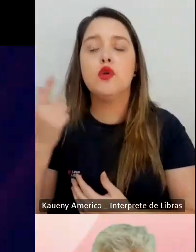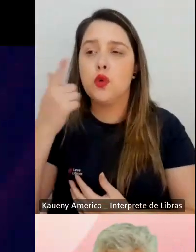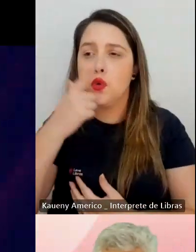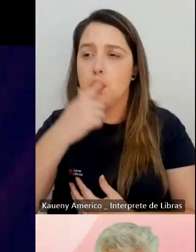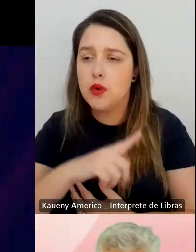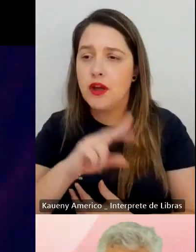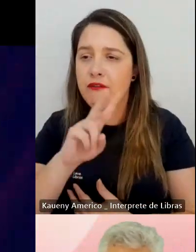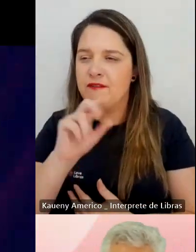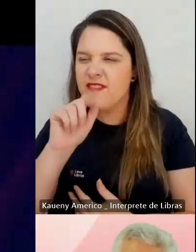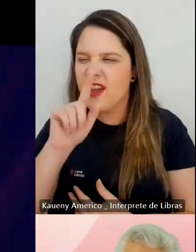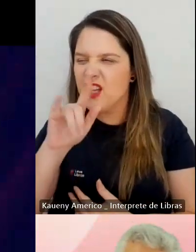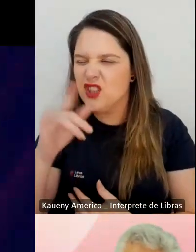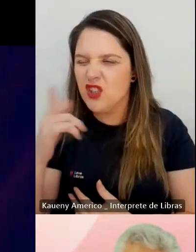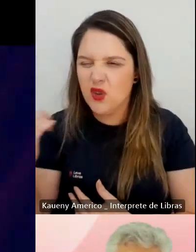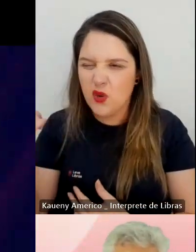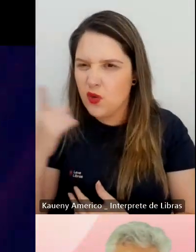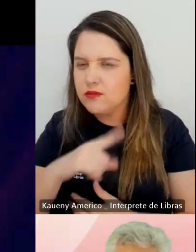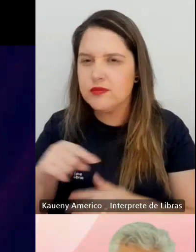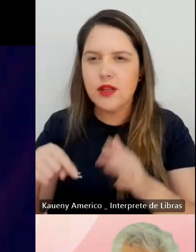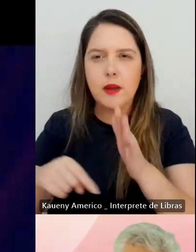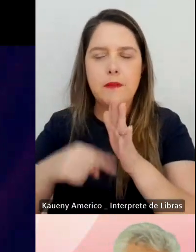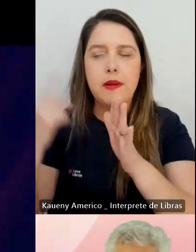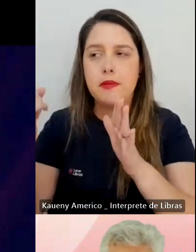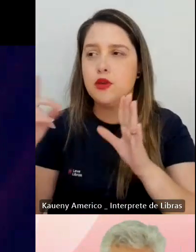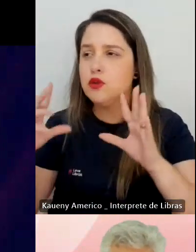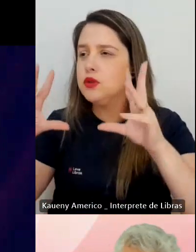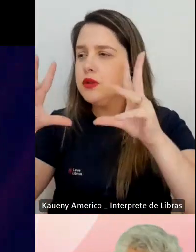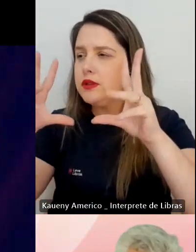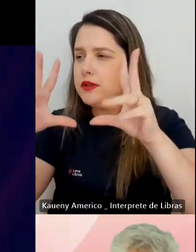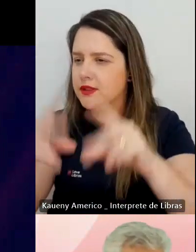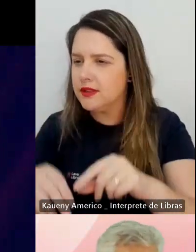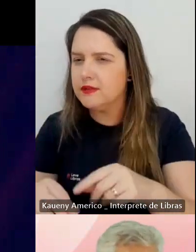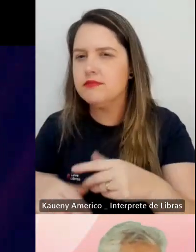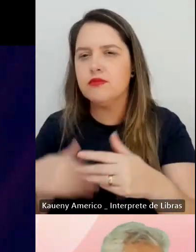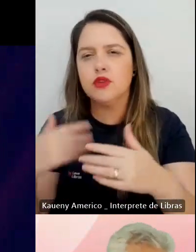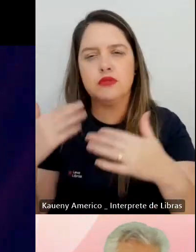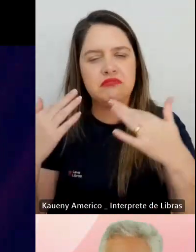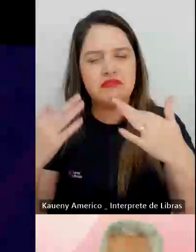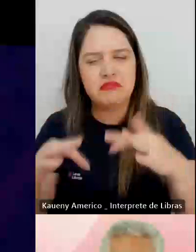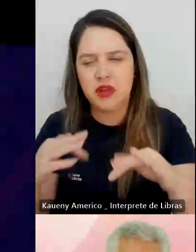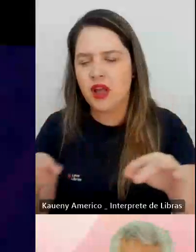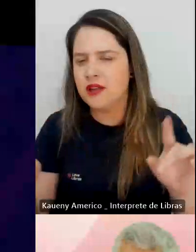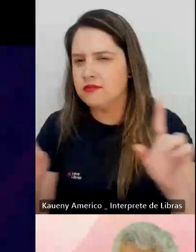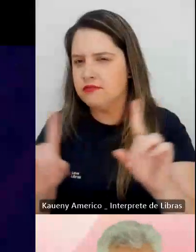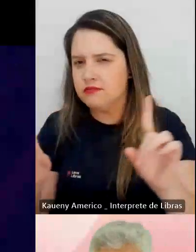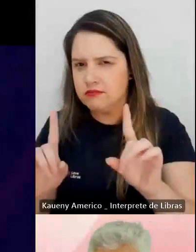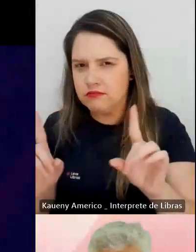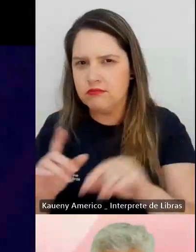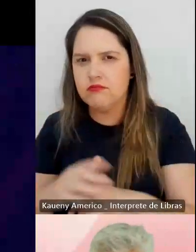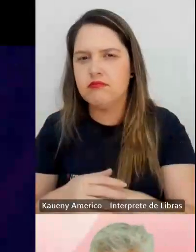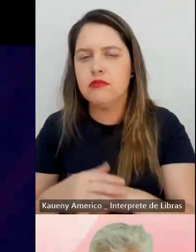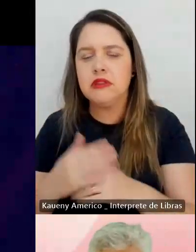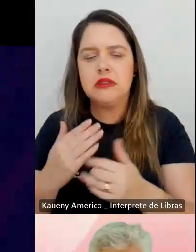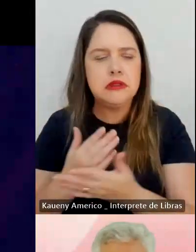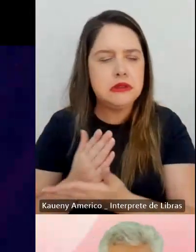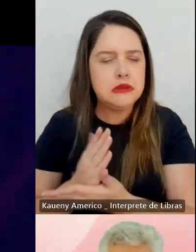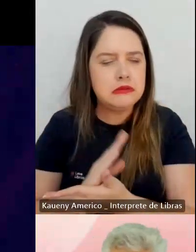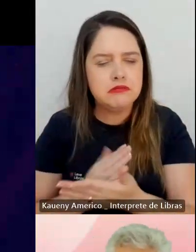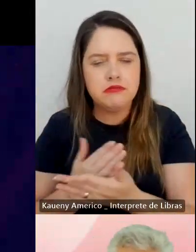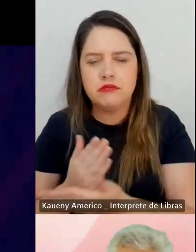assim, primeiro, todos os ultrassons não são invasivos, não causam dor, um desconforto, também não diria nem